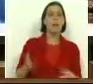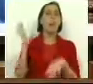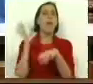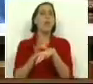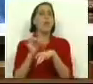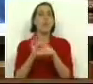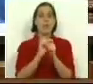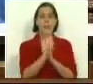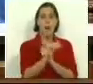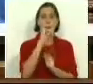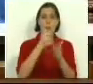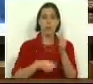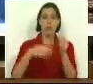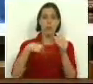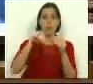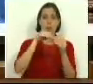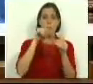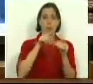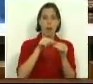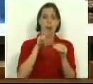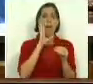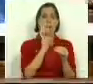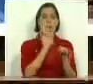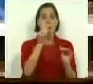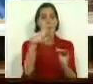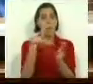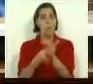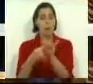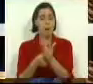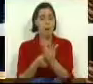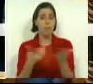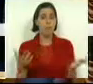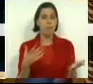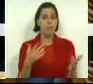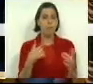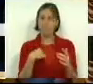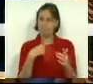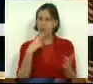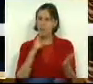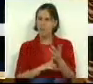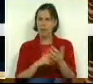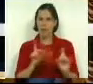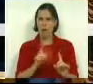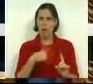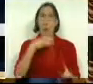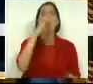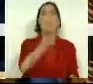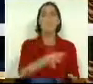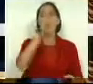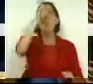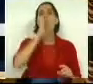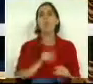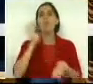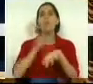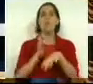doentes que vão pagar o imposto extraordinário que a banca deveria pagar. Eu estarei muito longe da verdade se disser que o Governo